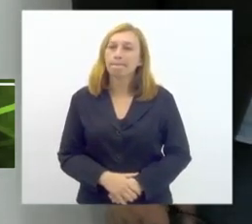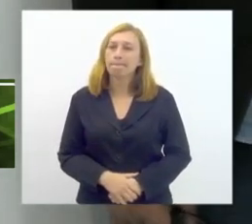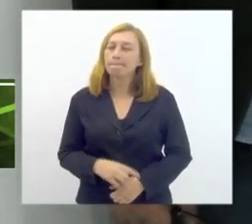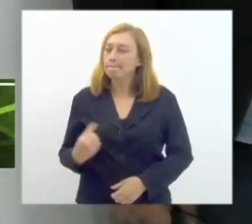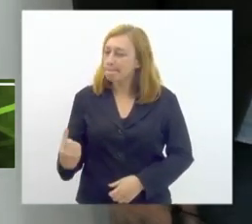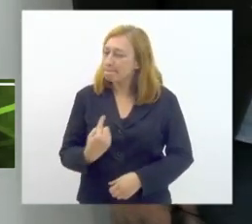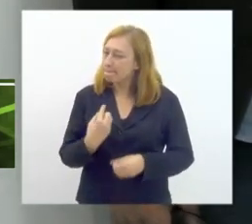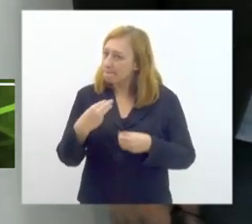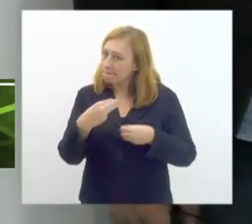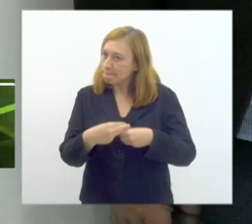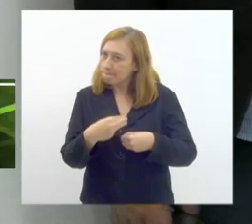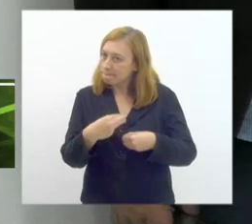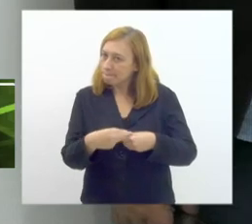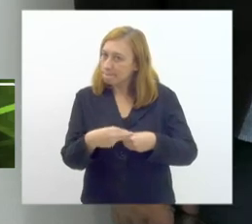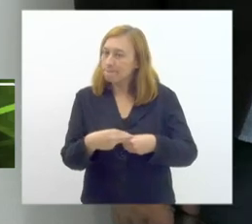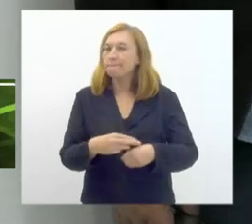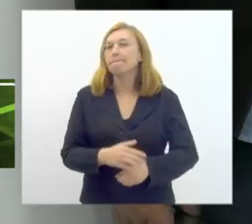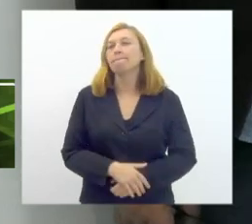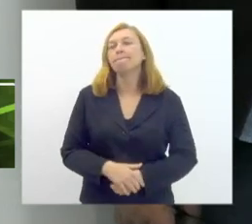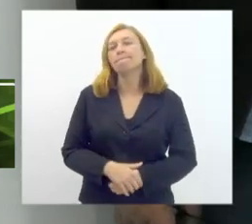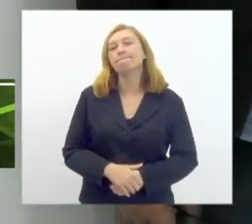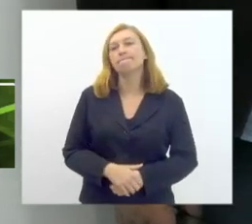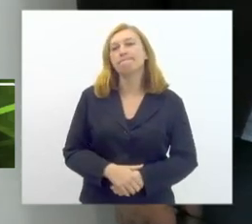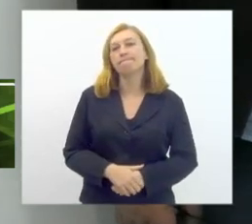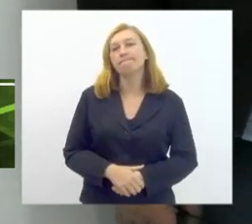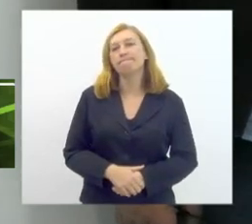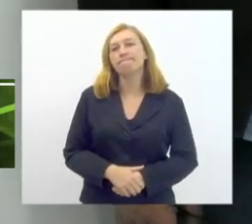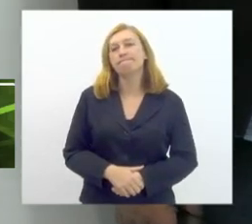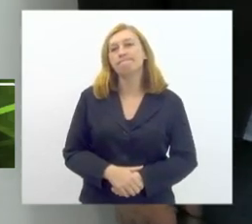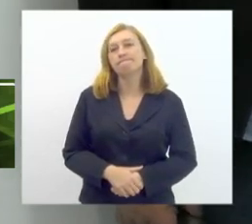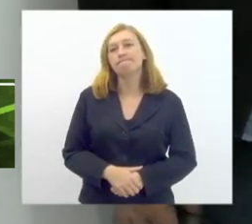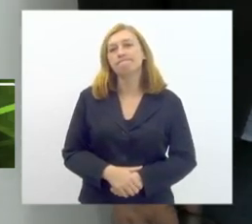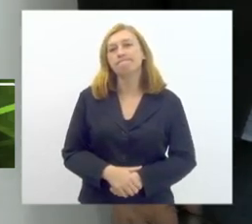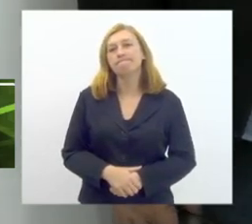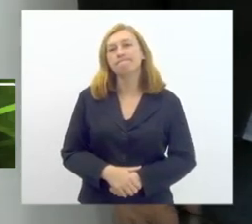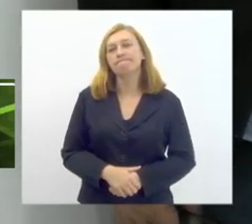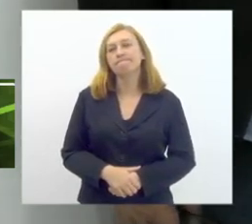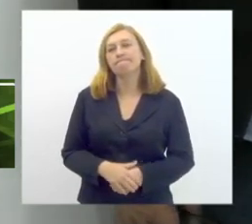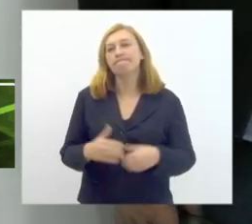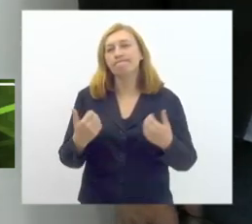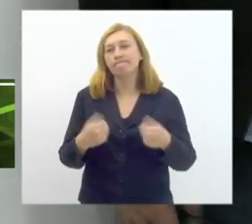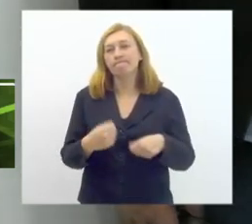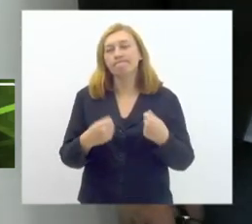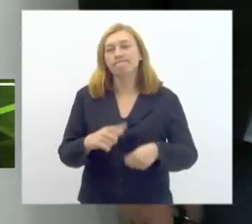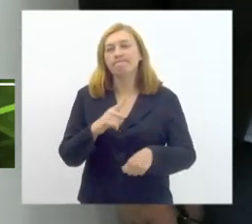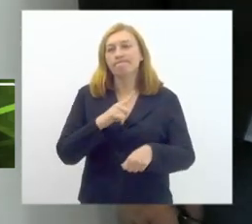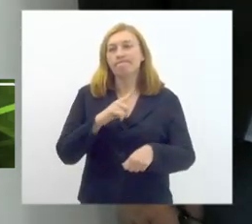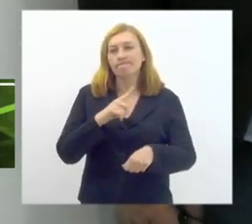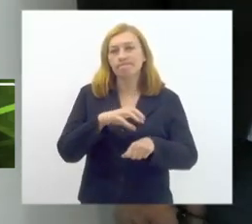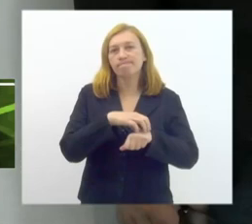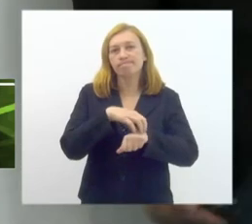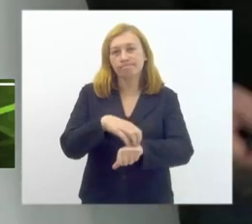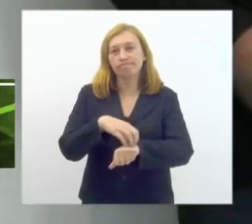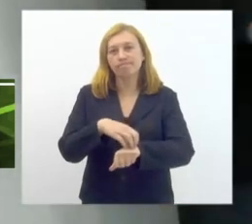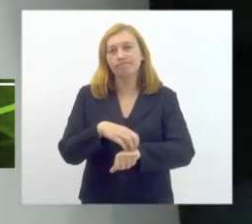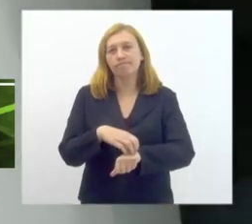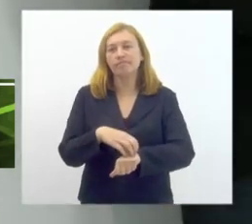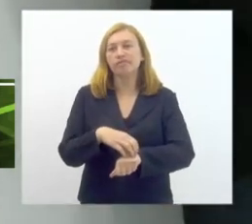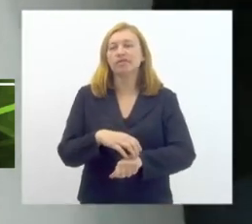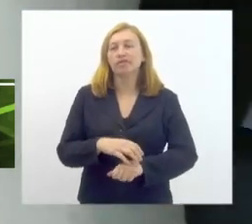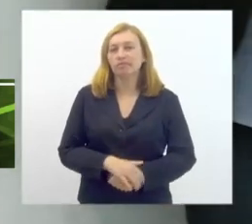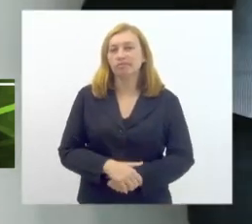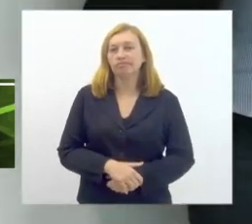Nosso município e nossa região, ela carece muito da questão do transporte